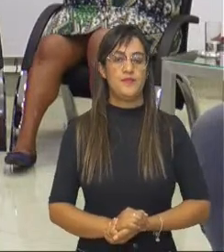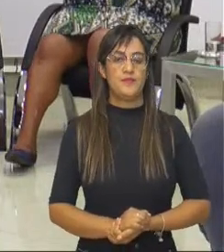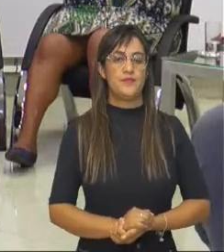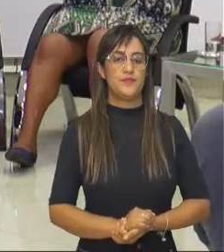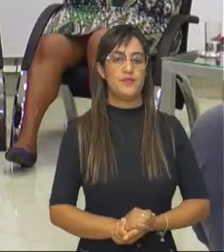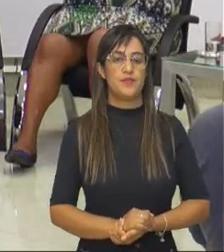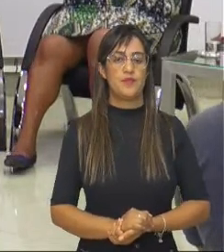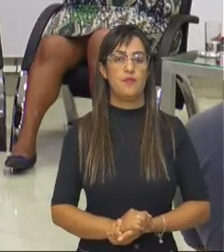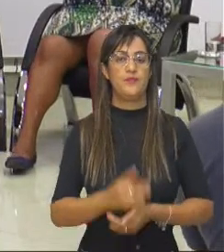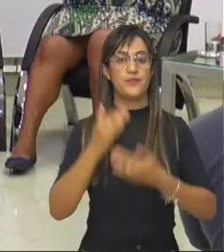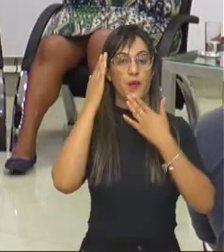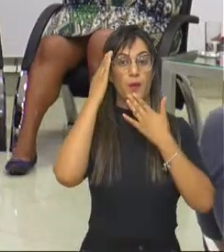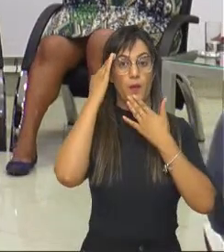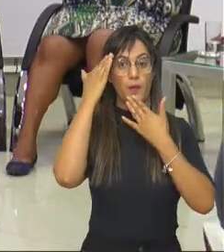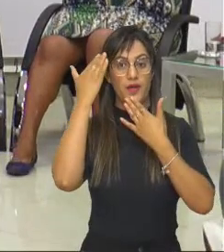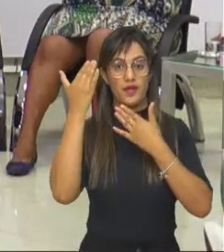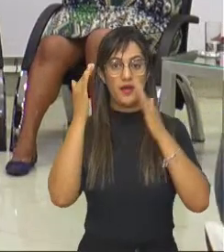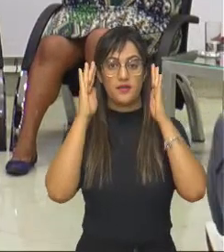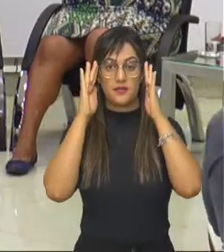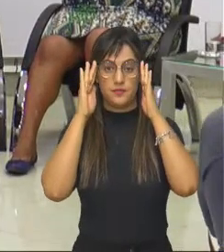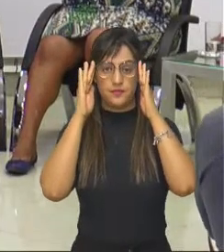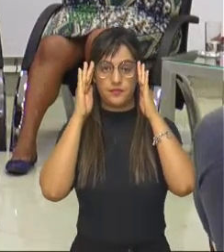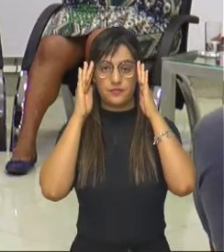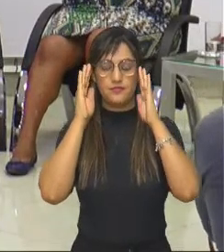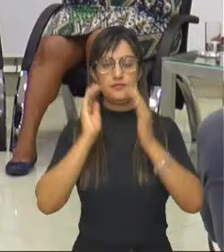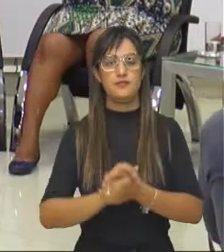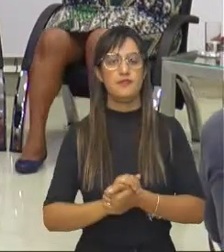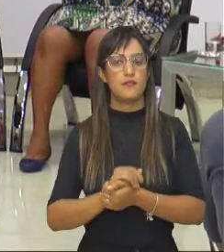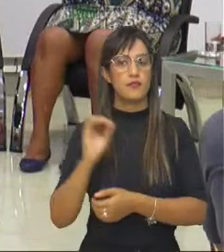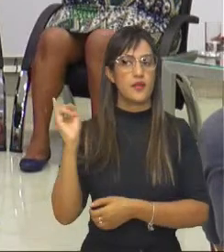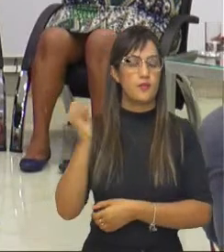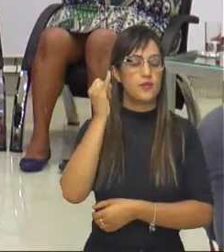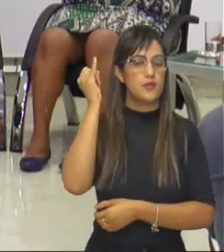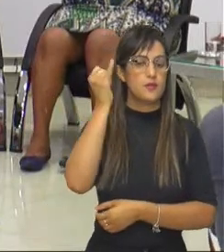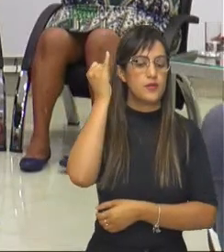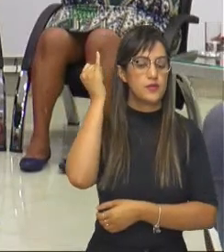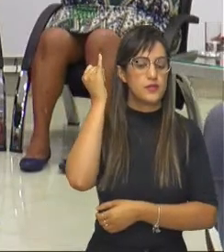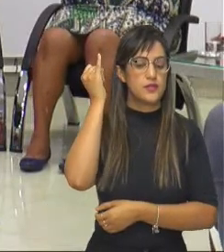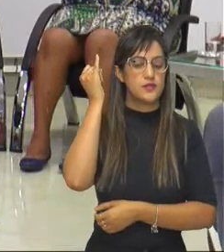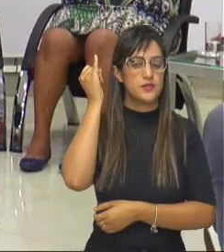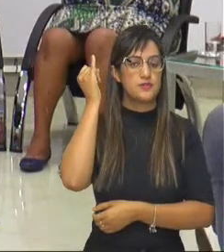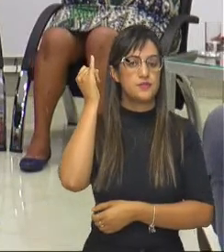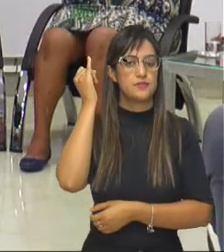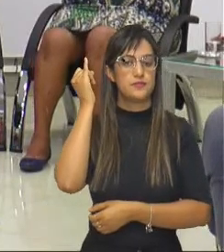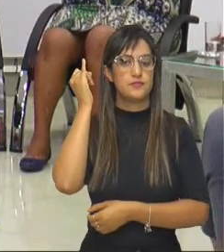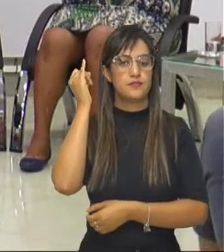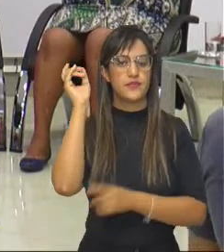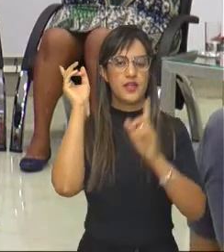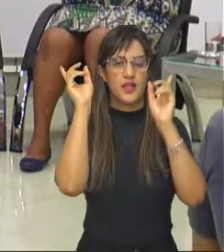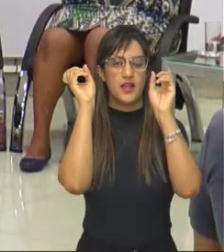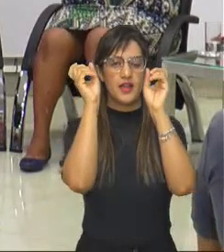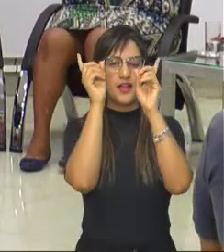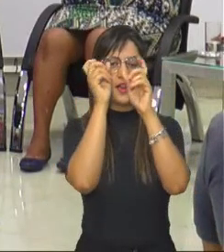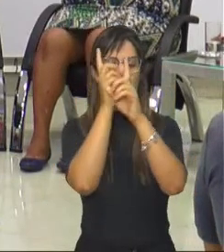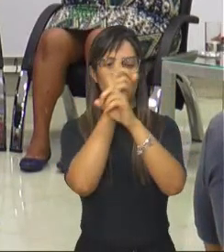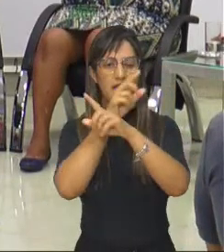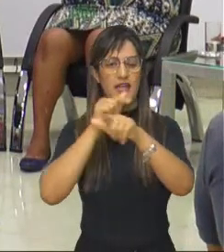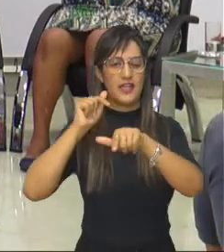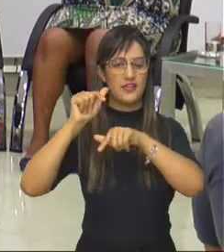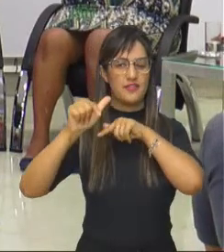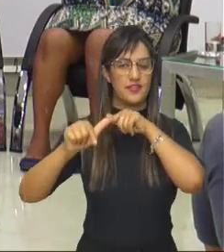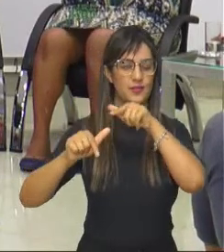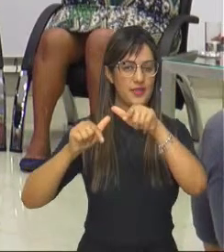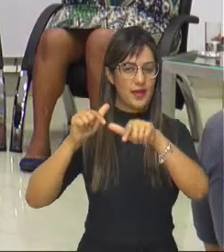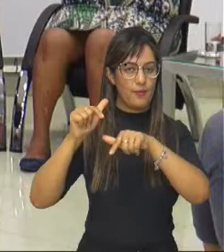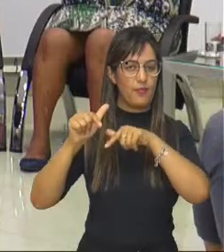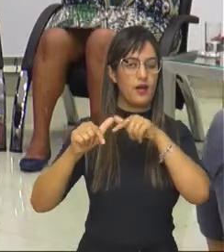Obrigada, Ari. Muito, muito importante, assim. E aí acho que tendo essa difícil tarefa de dar um contorno, que não é